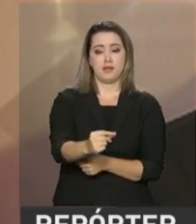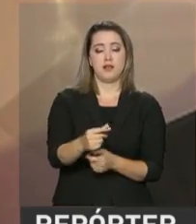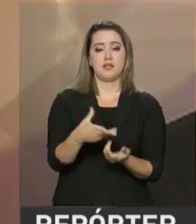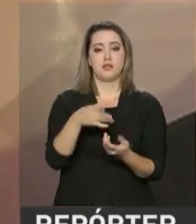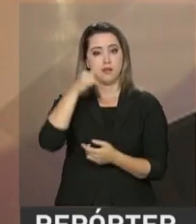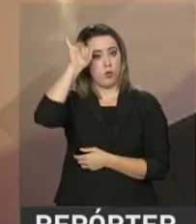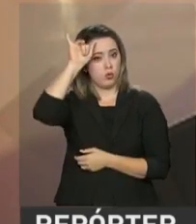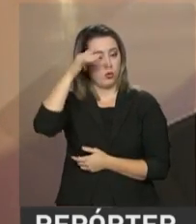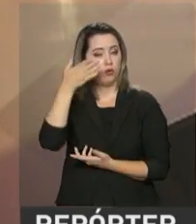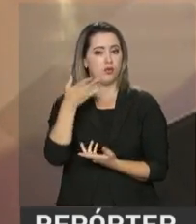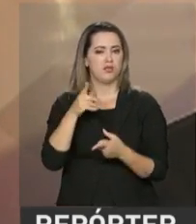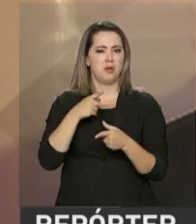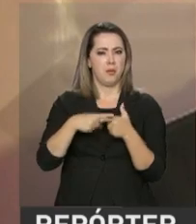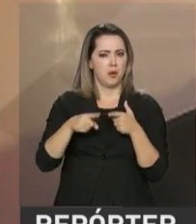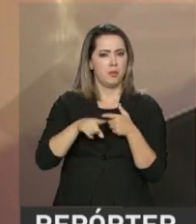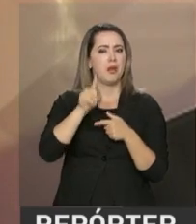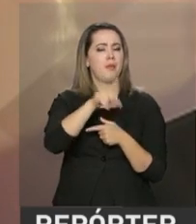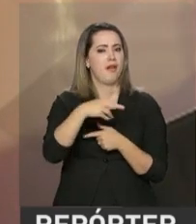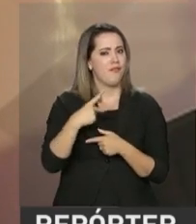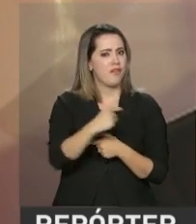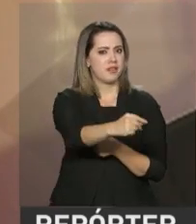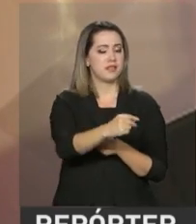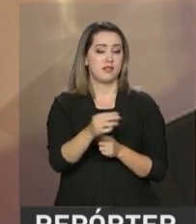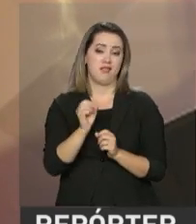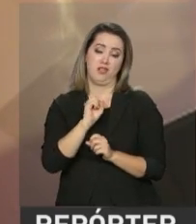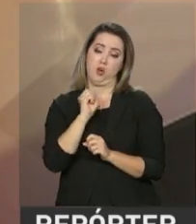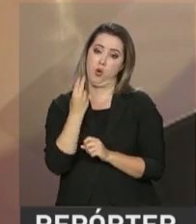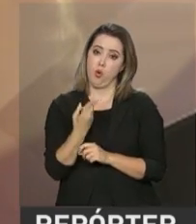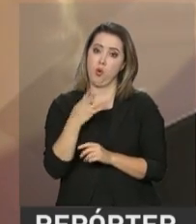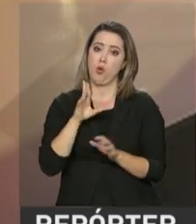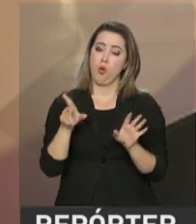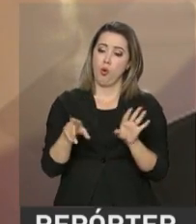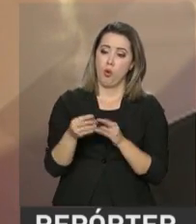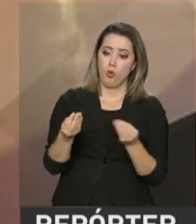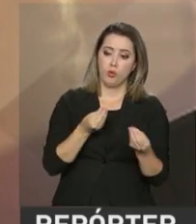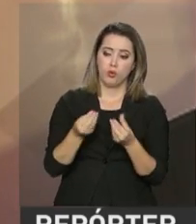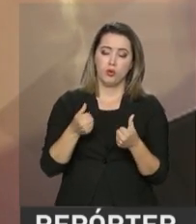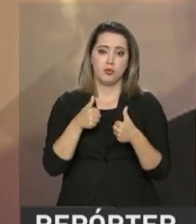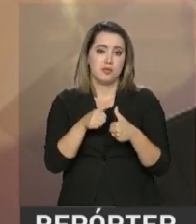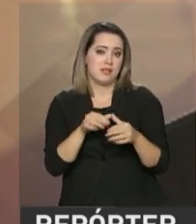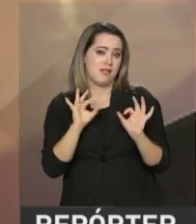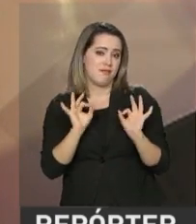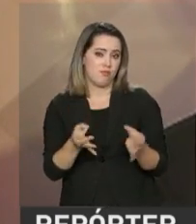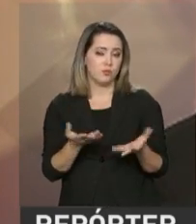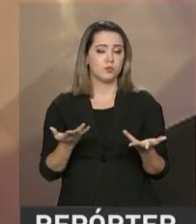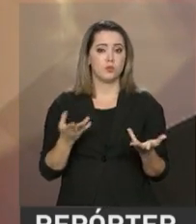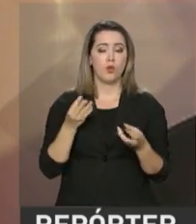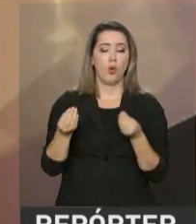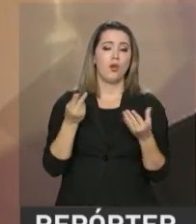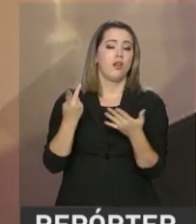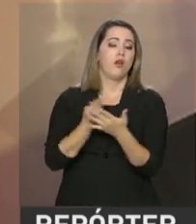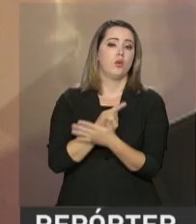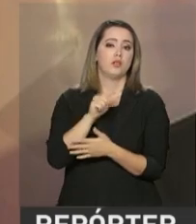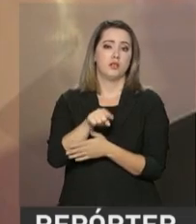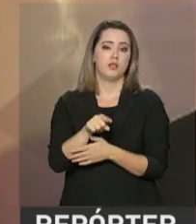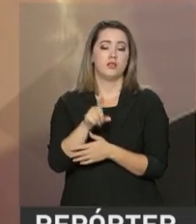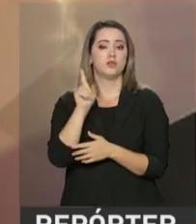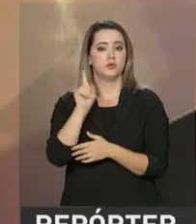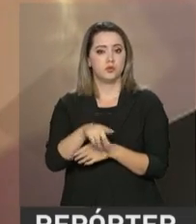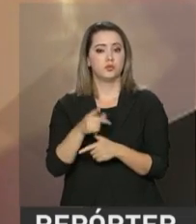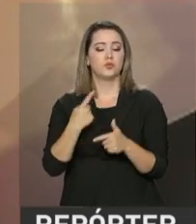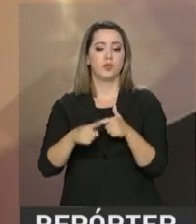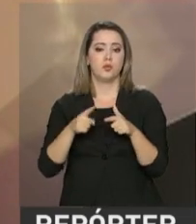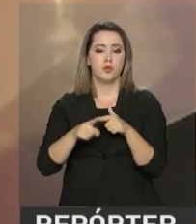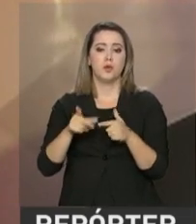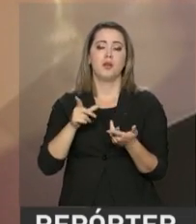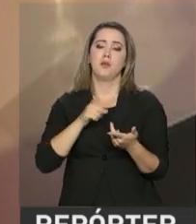eles são oriundos de vacina, se eles são complementares à técnica de aplicação. Enfim, o que está acontecendo? O fato é que temos